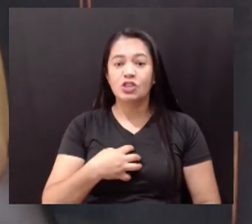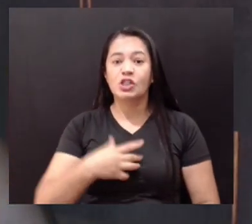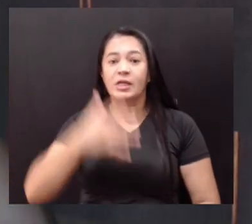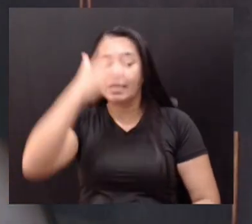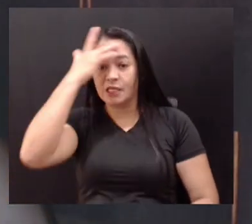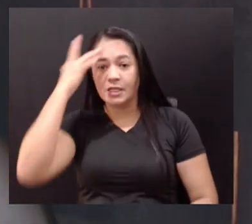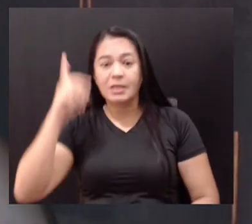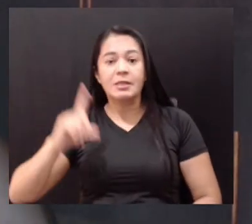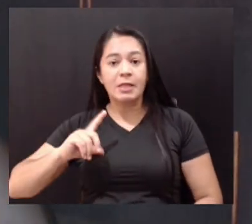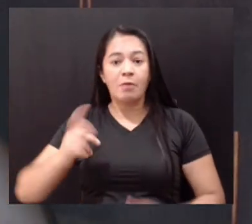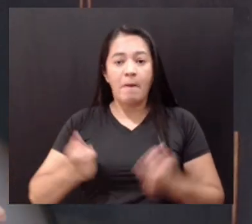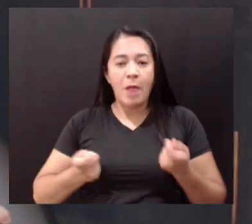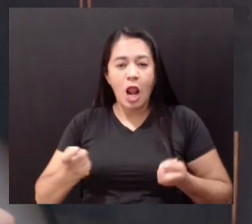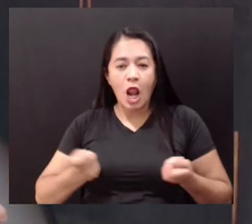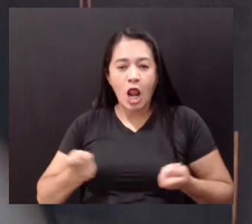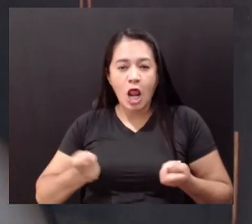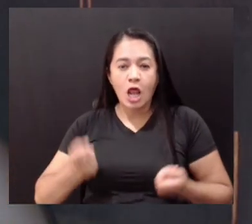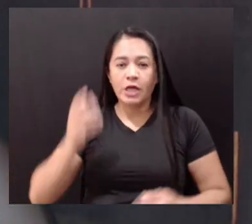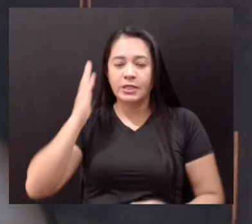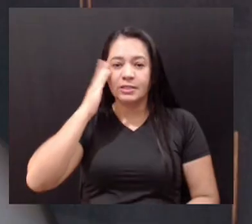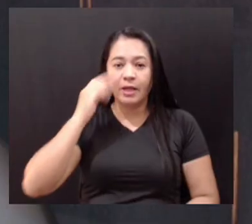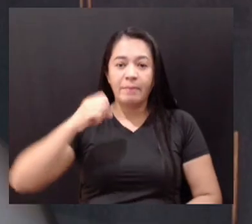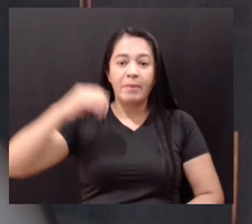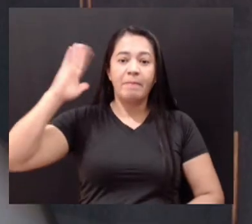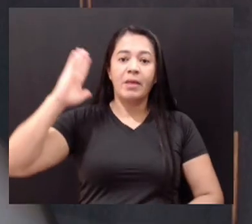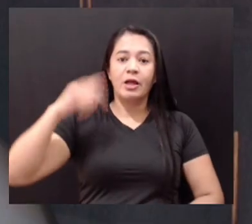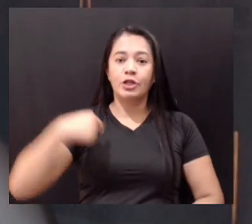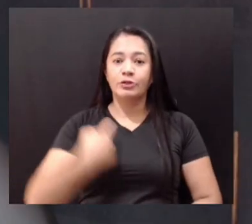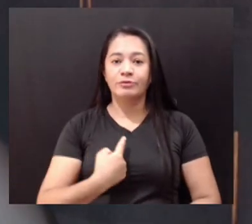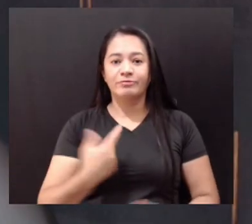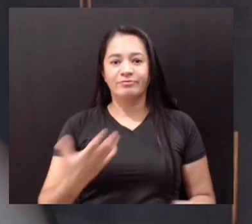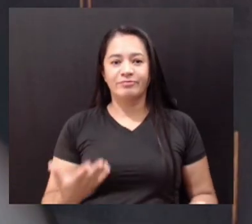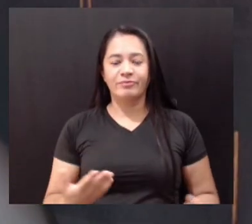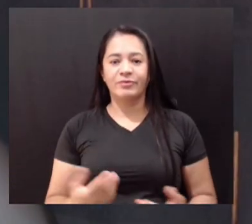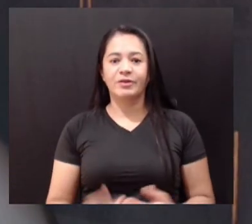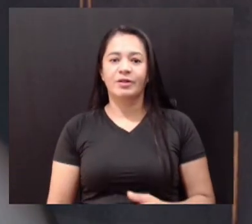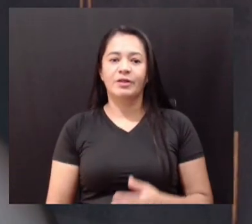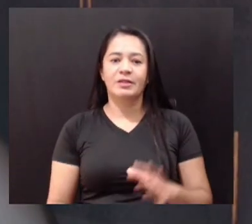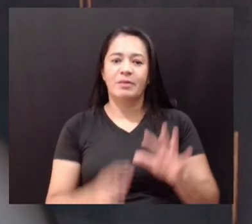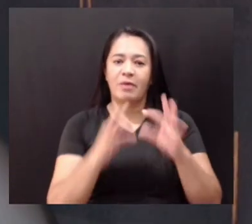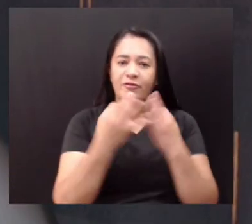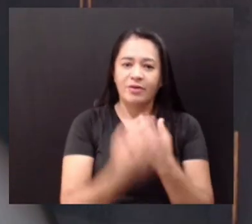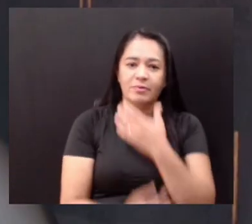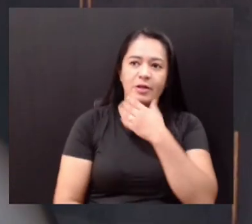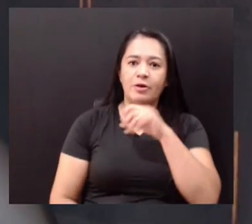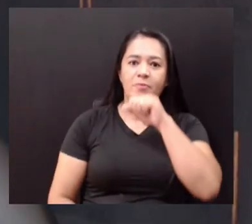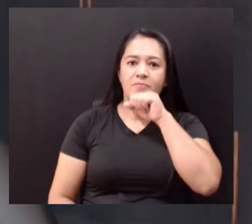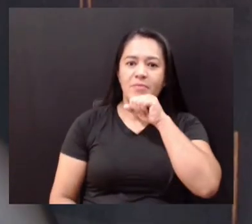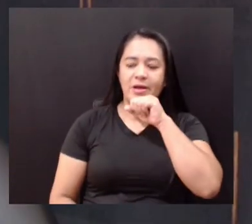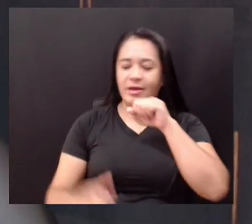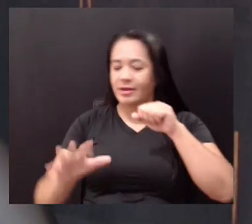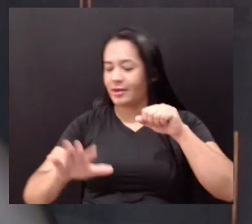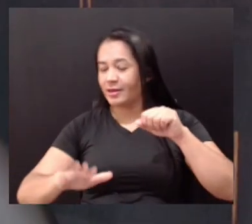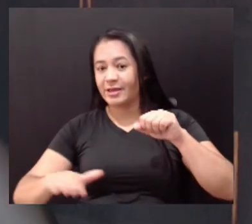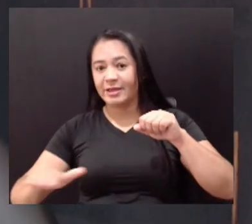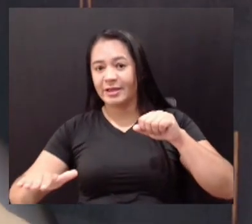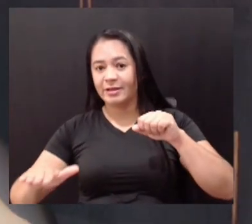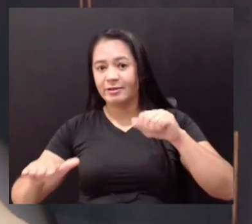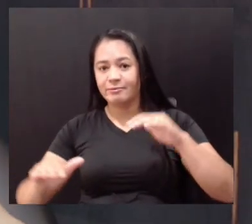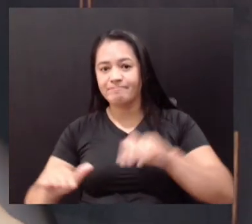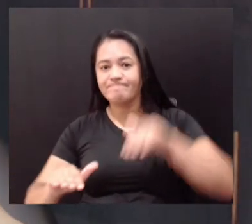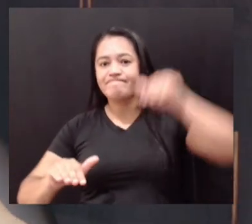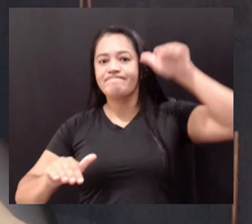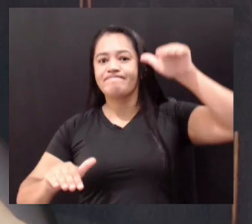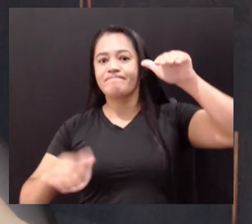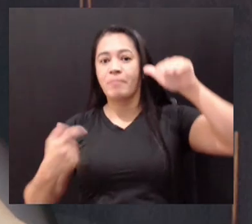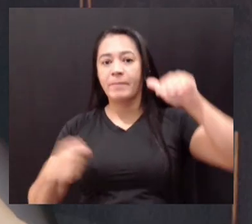alguém que orienta a gente. Uhum. Então, os pais, por uma dificuldade, muitas vezes, de bancarem as decisões, de falar isso